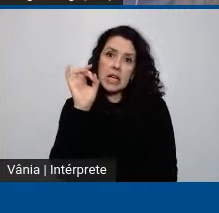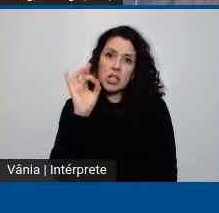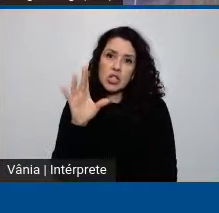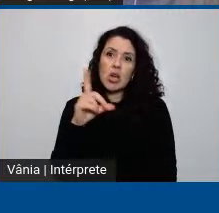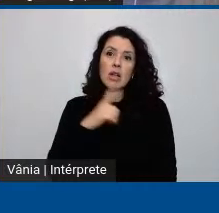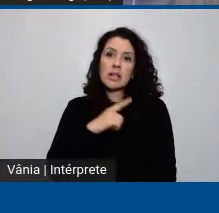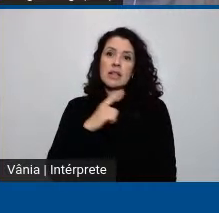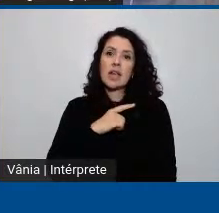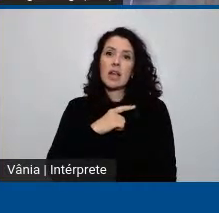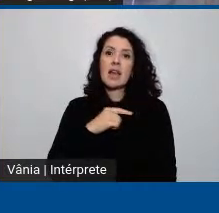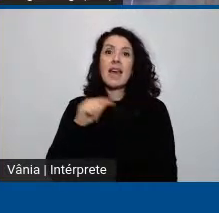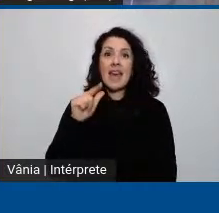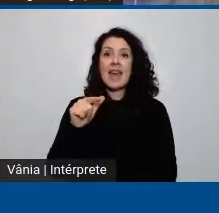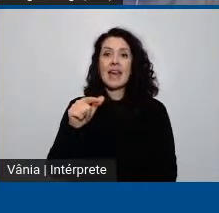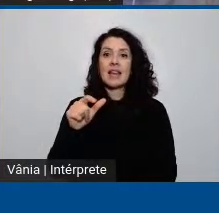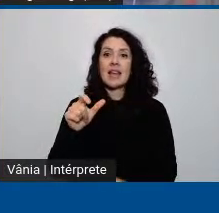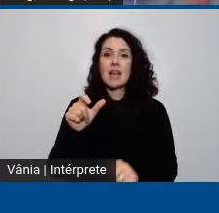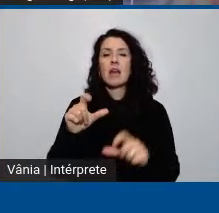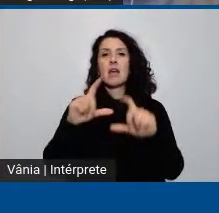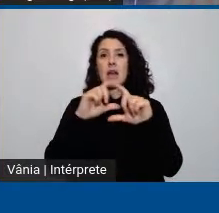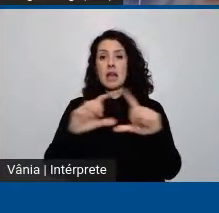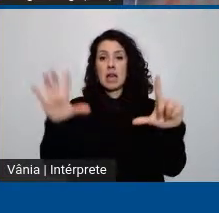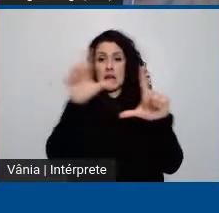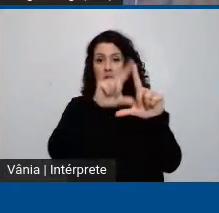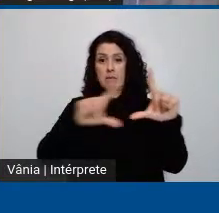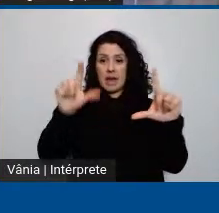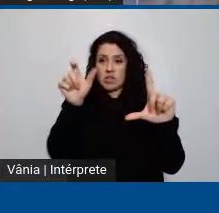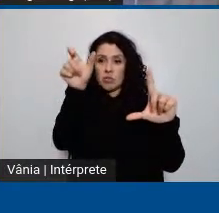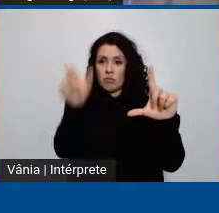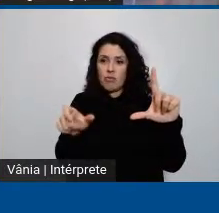vezes no primeiro plano dessa imagem, junto com outro